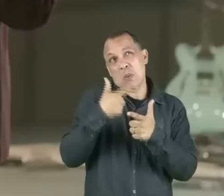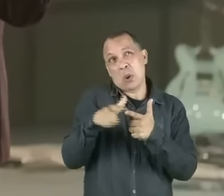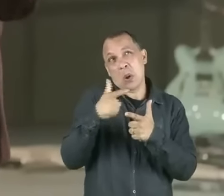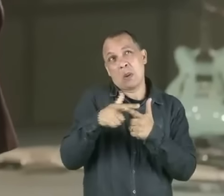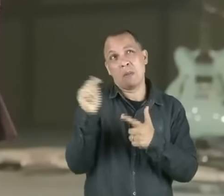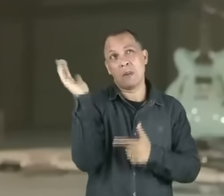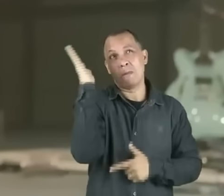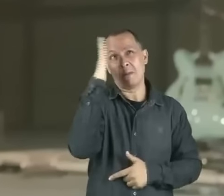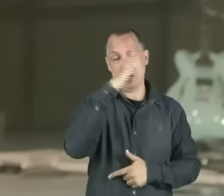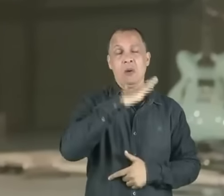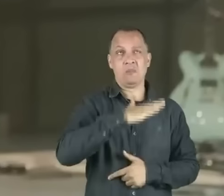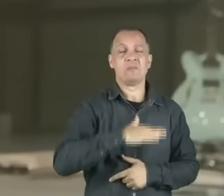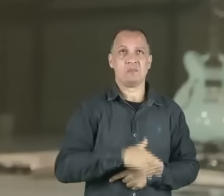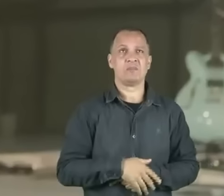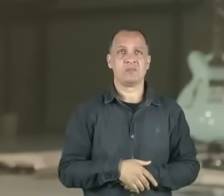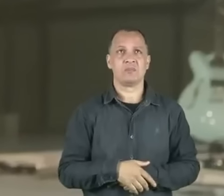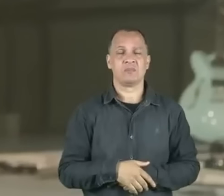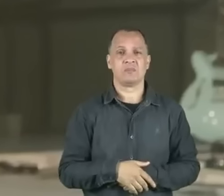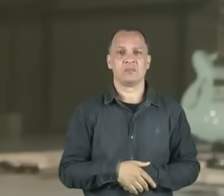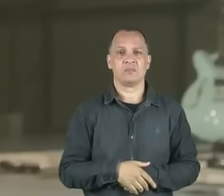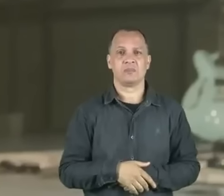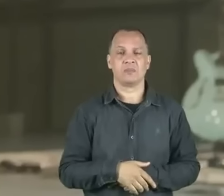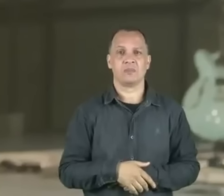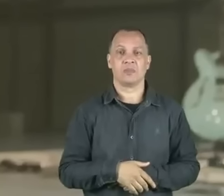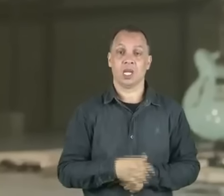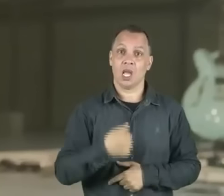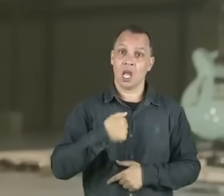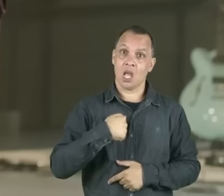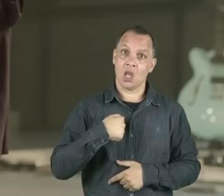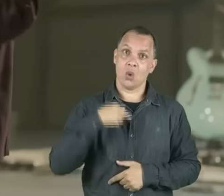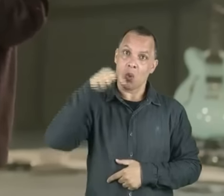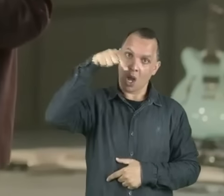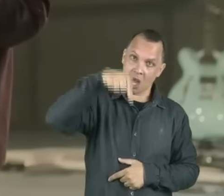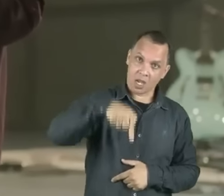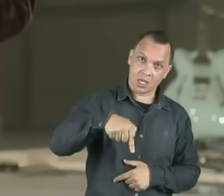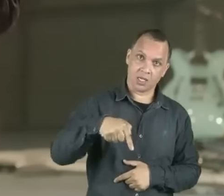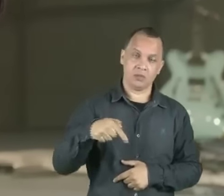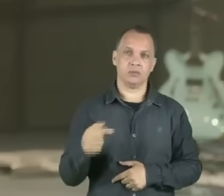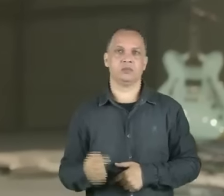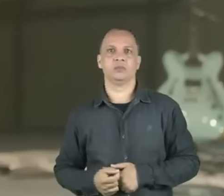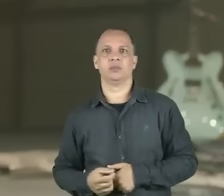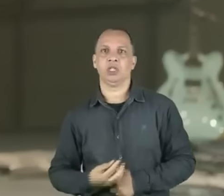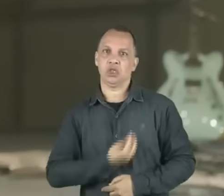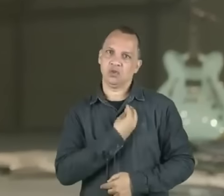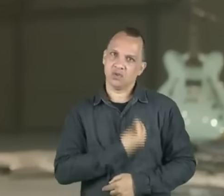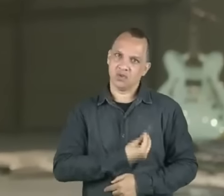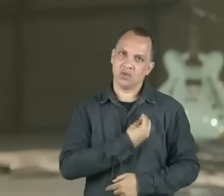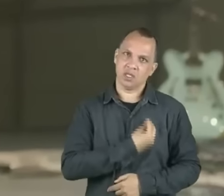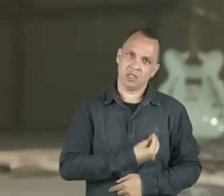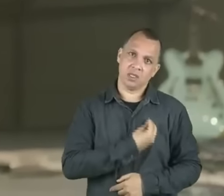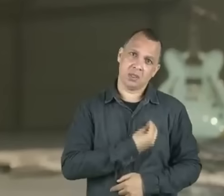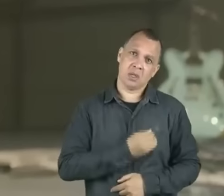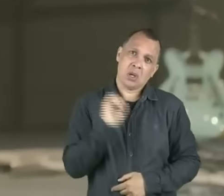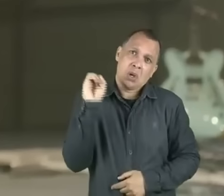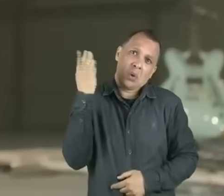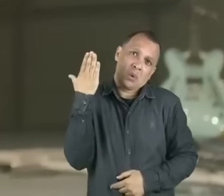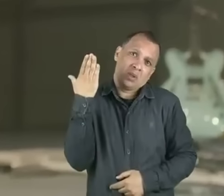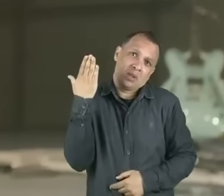e o nosso direito de viver nesse mundo implica convivermos com a maldade